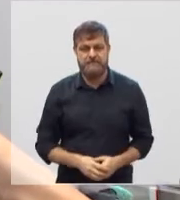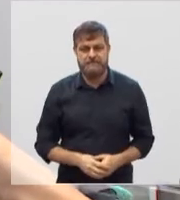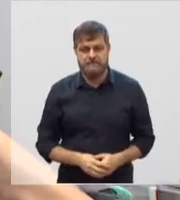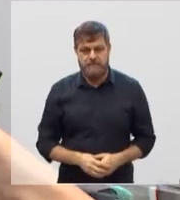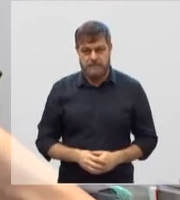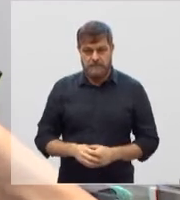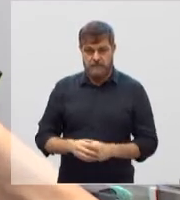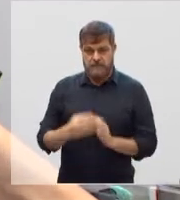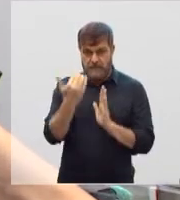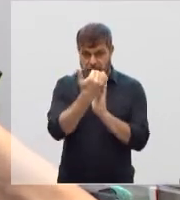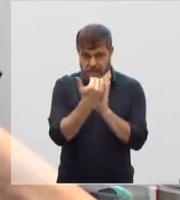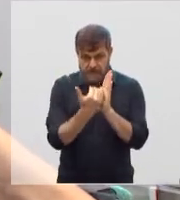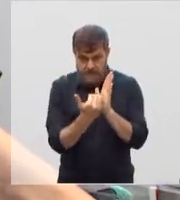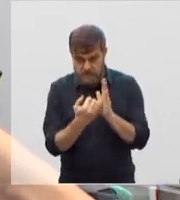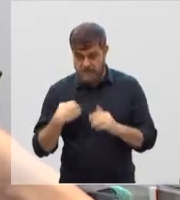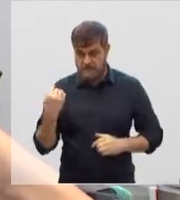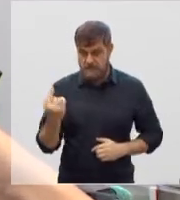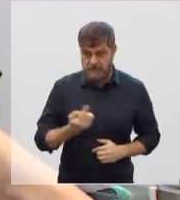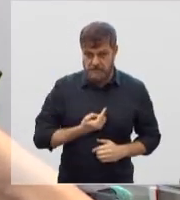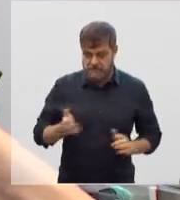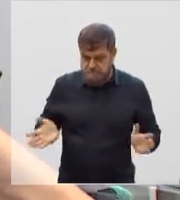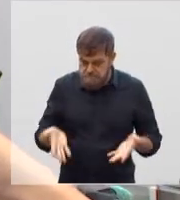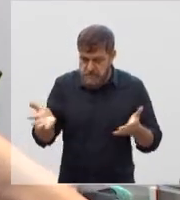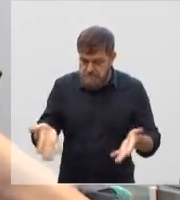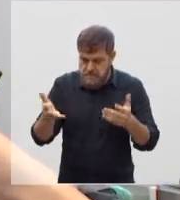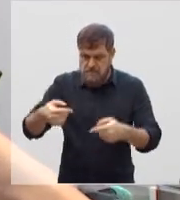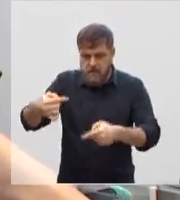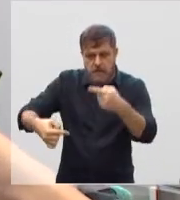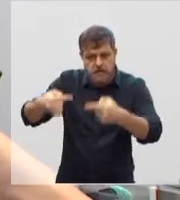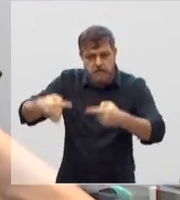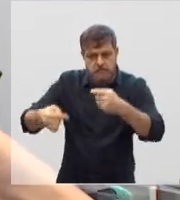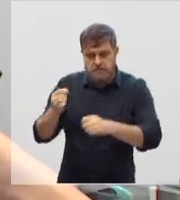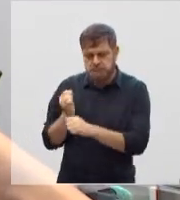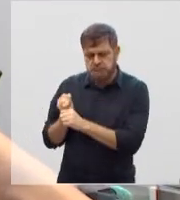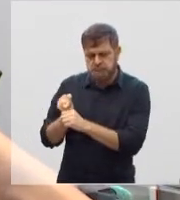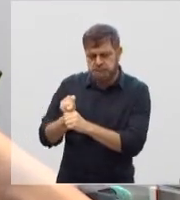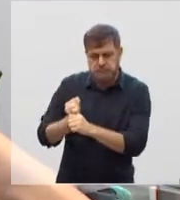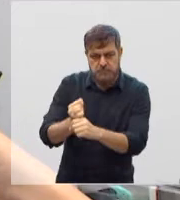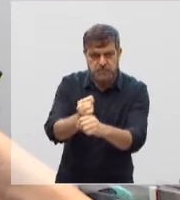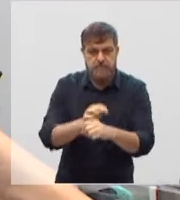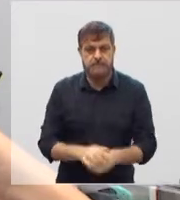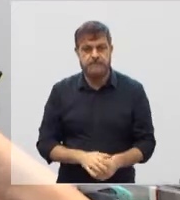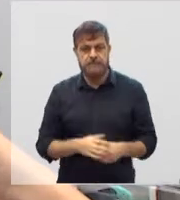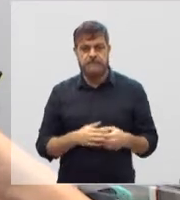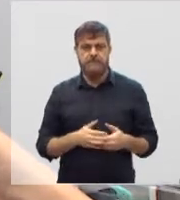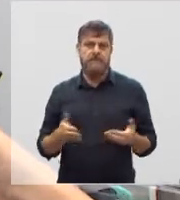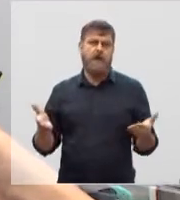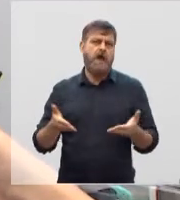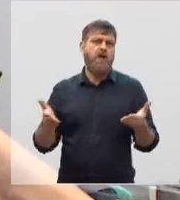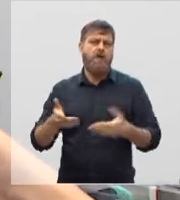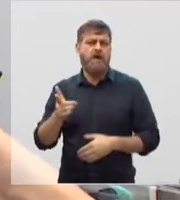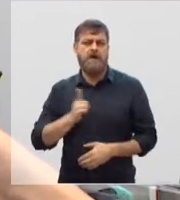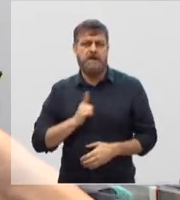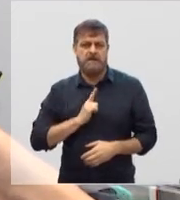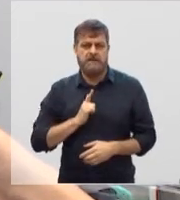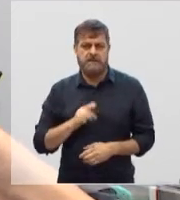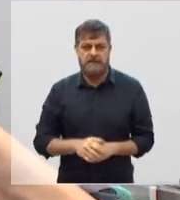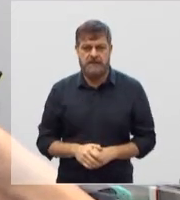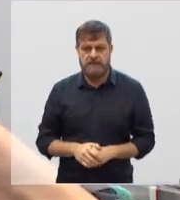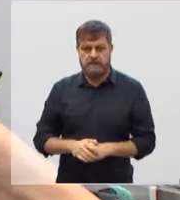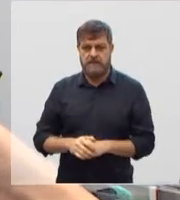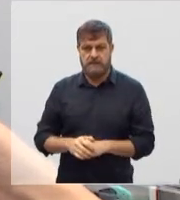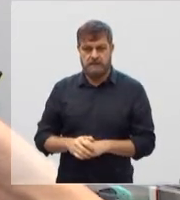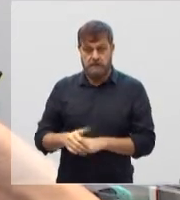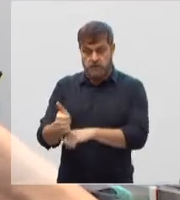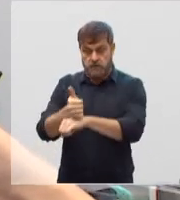Então, são projetos dessa natureza que a gente está discutindo nesses últimos tempos. Ainda agora mesmo vieram